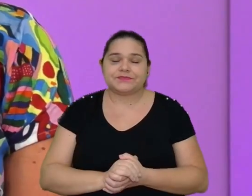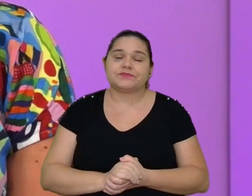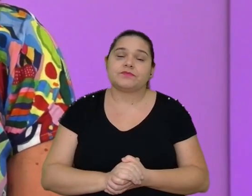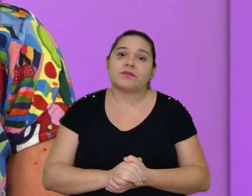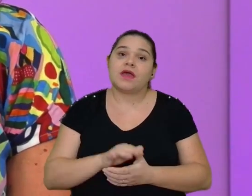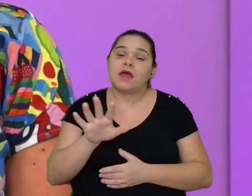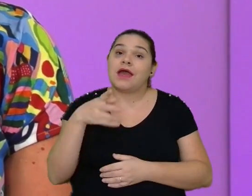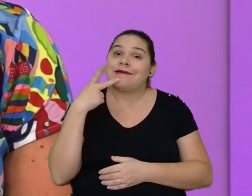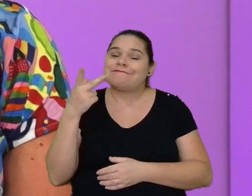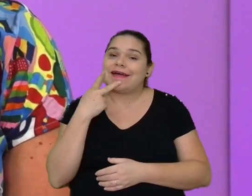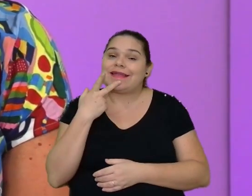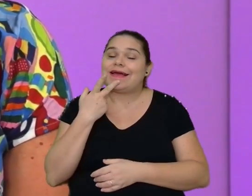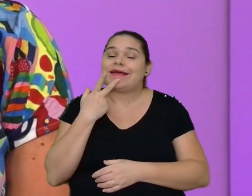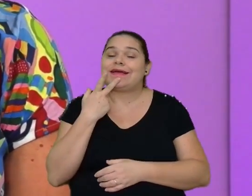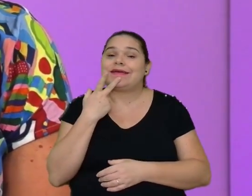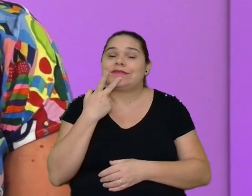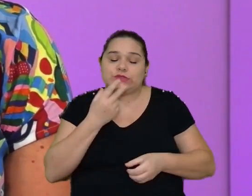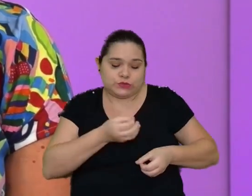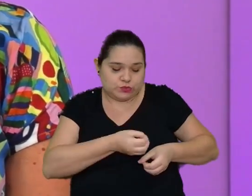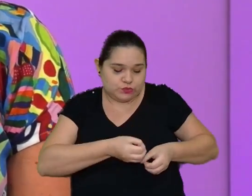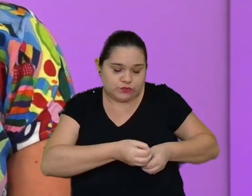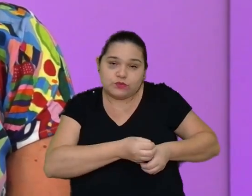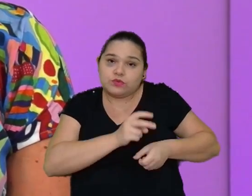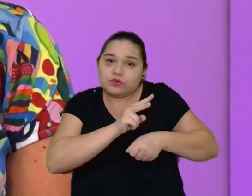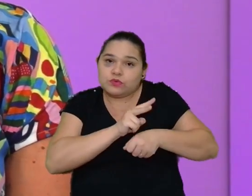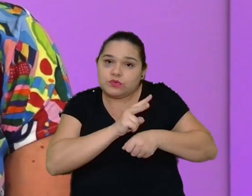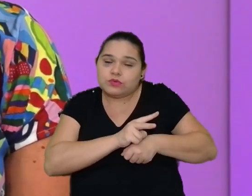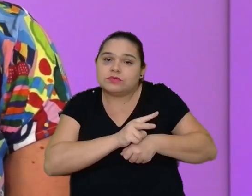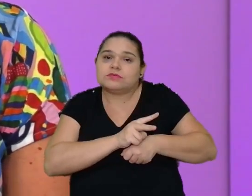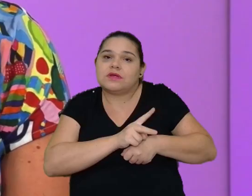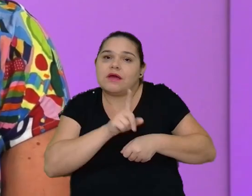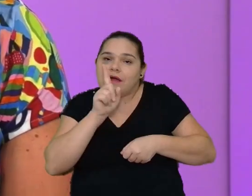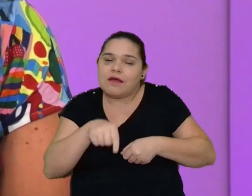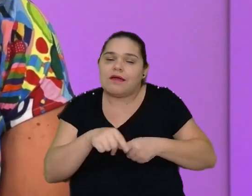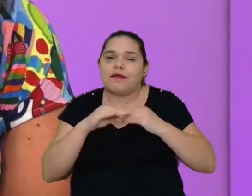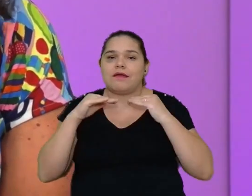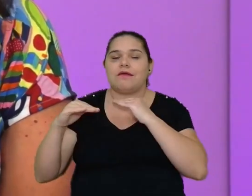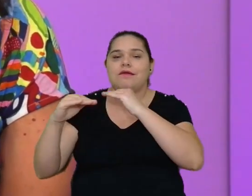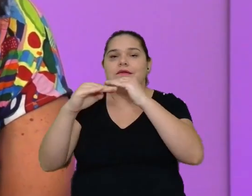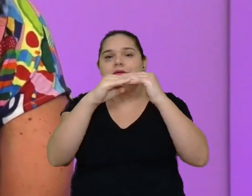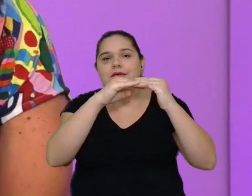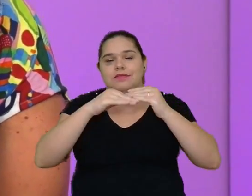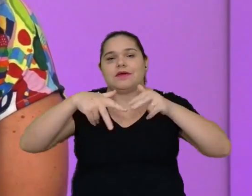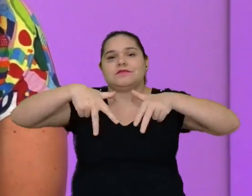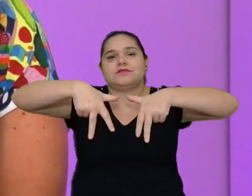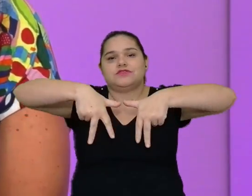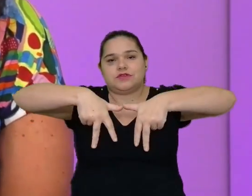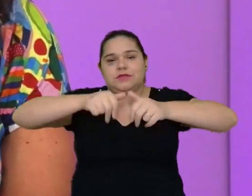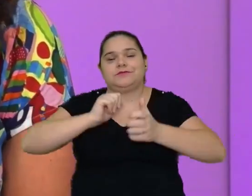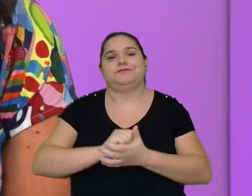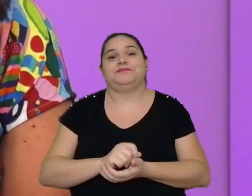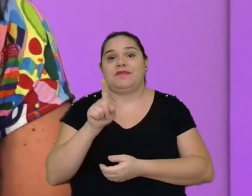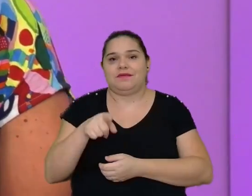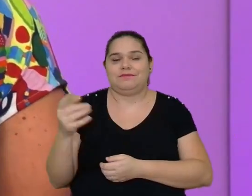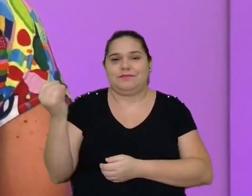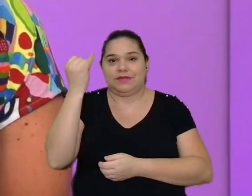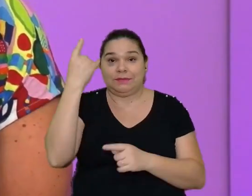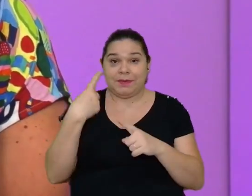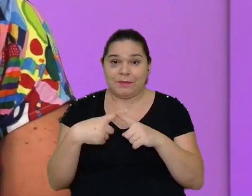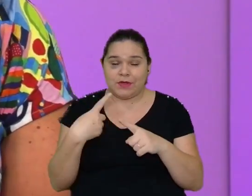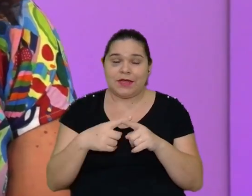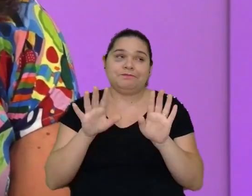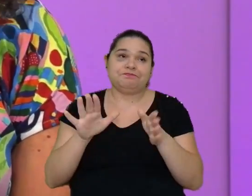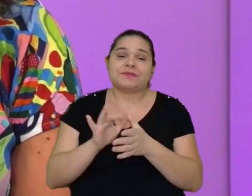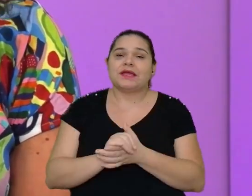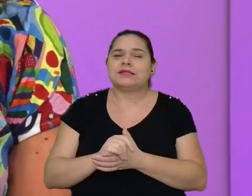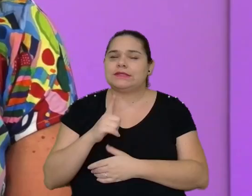da fertilidade é também um pilar de equidade de gênero. Porque quando a gente conversa, bom, temos alguns